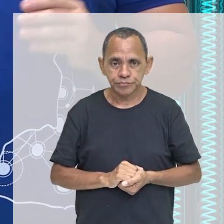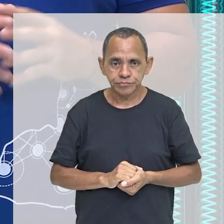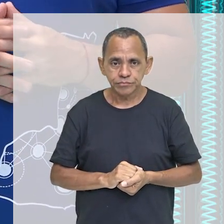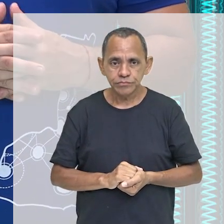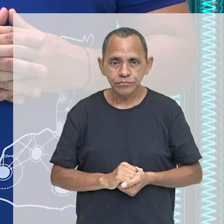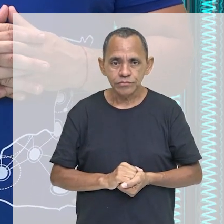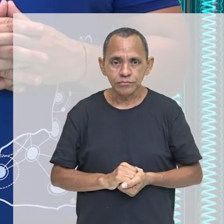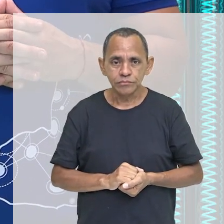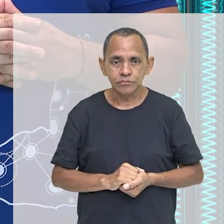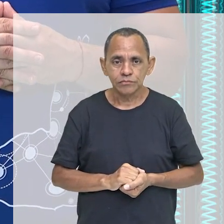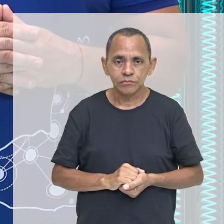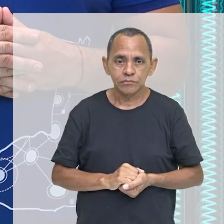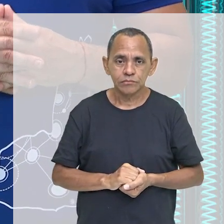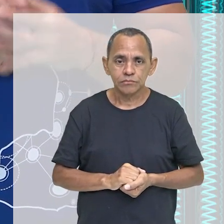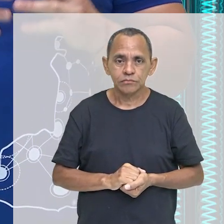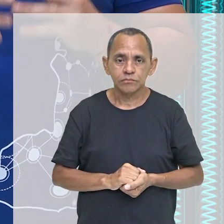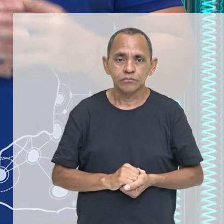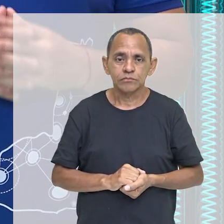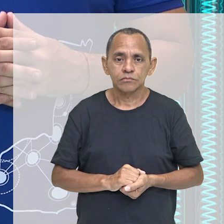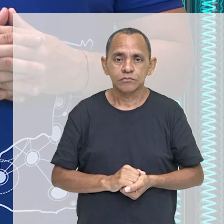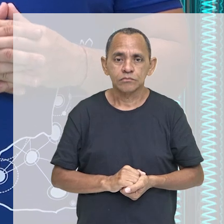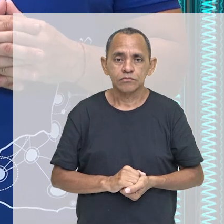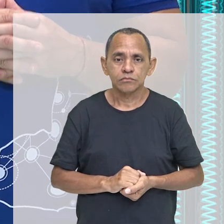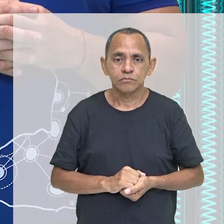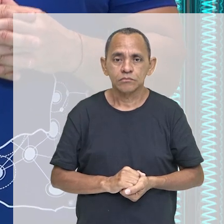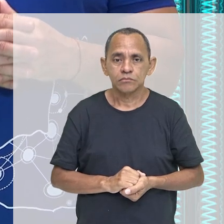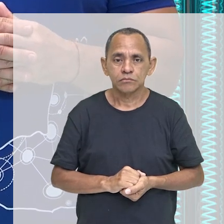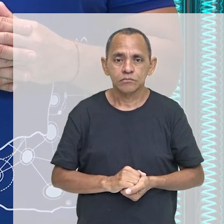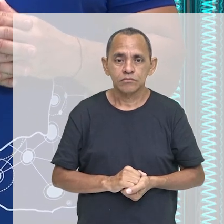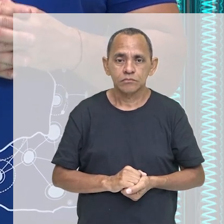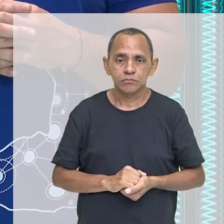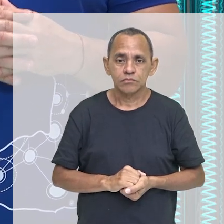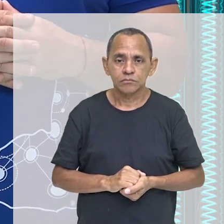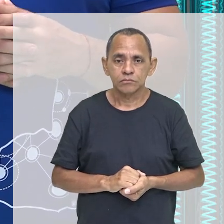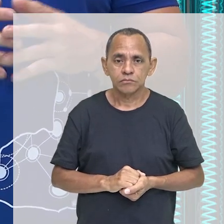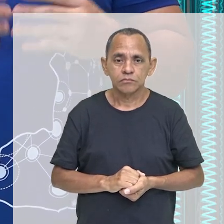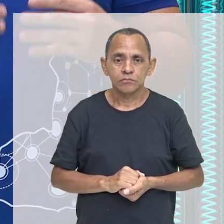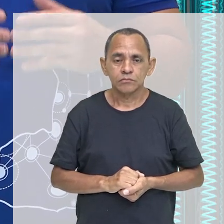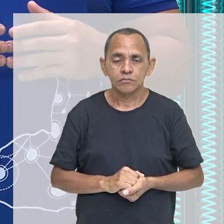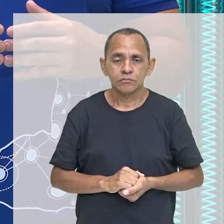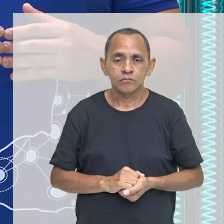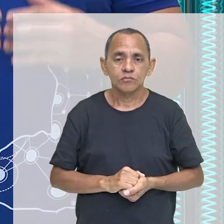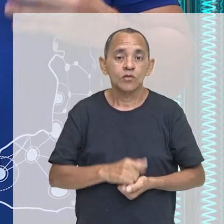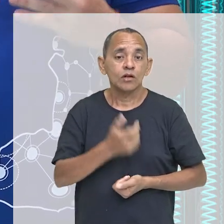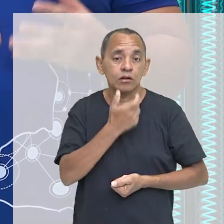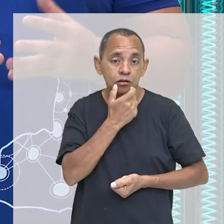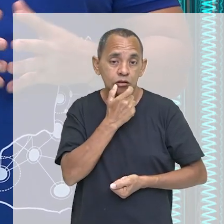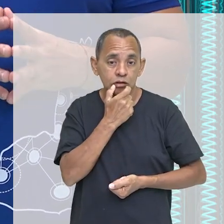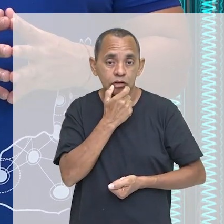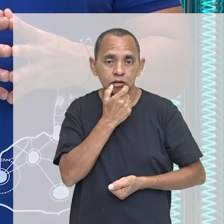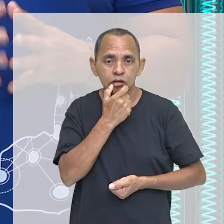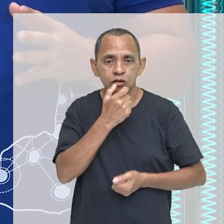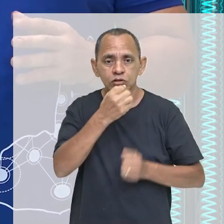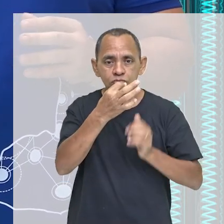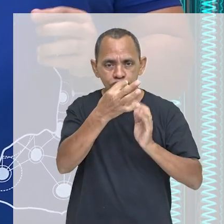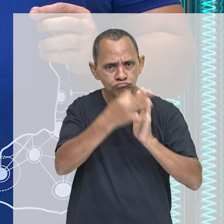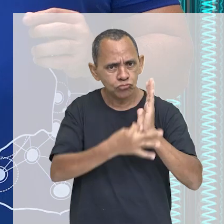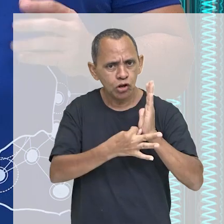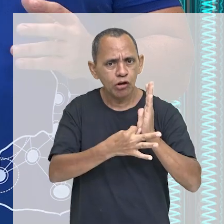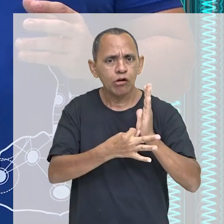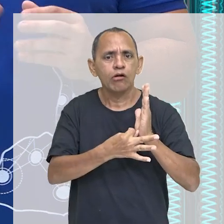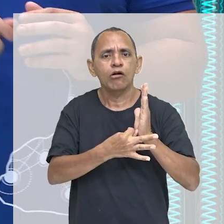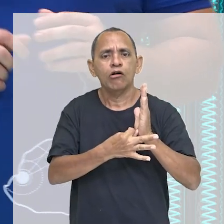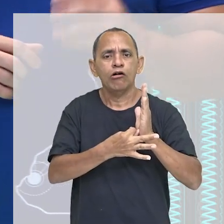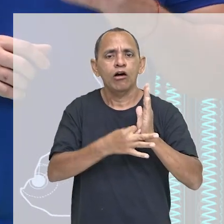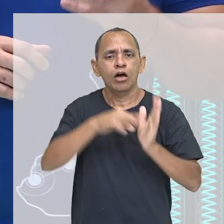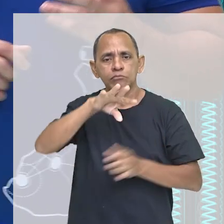Indigenous languages faced suppression and decline as English became dominant. English